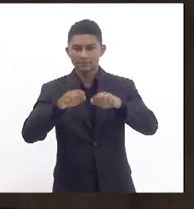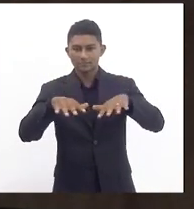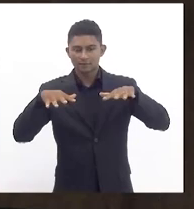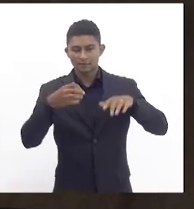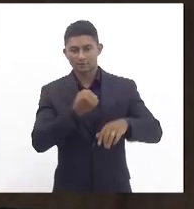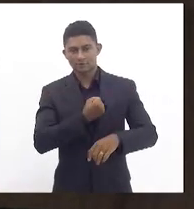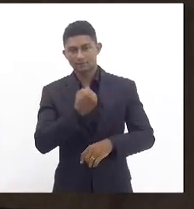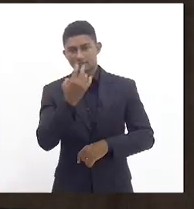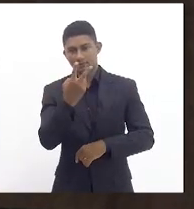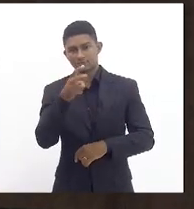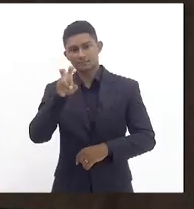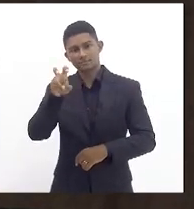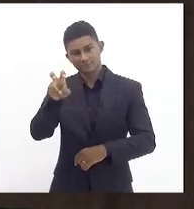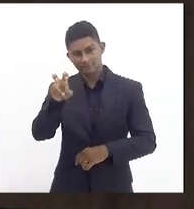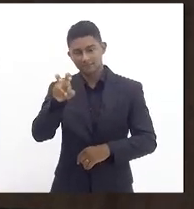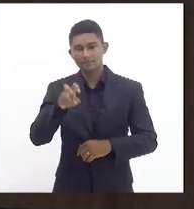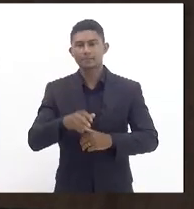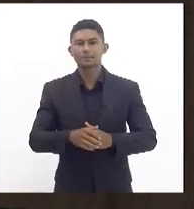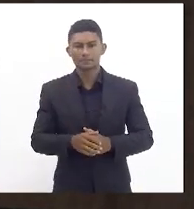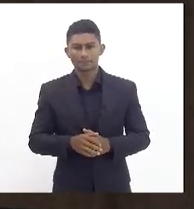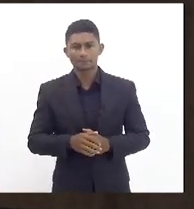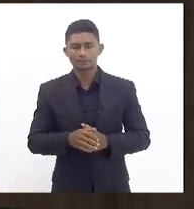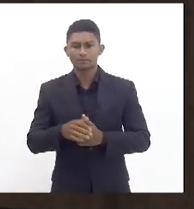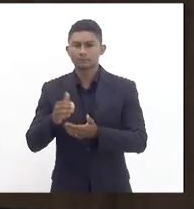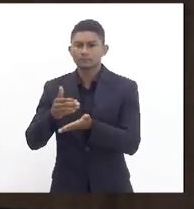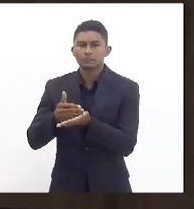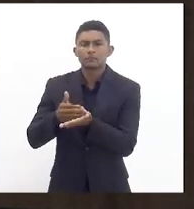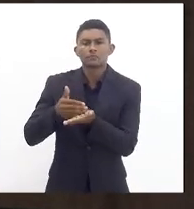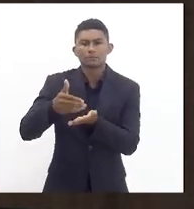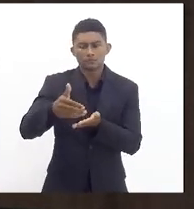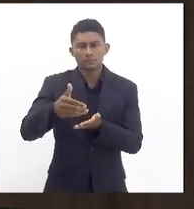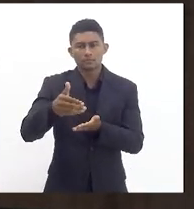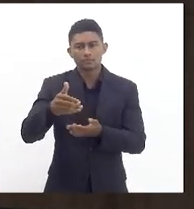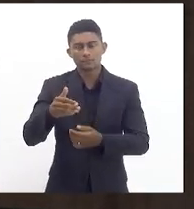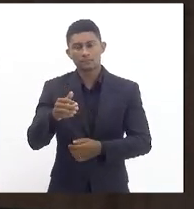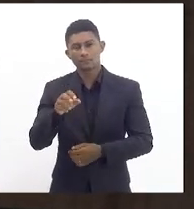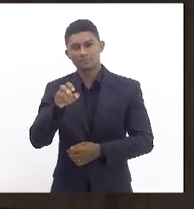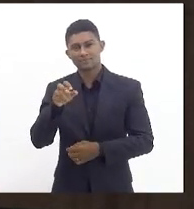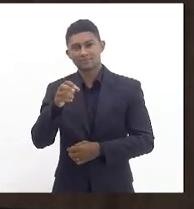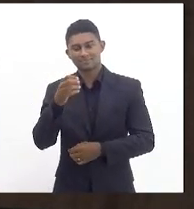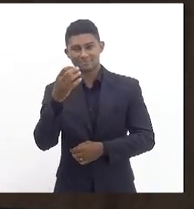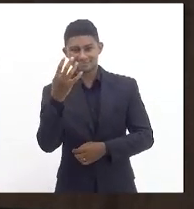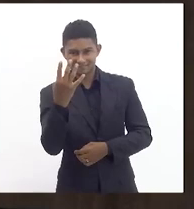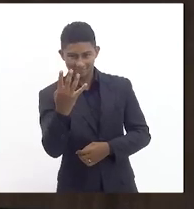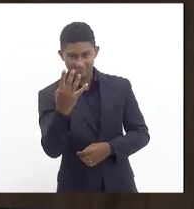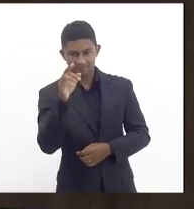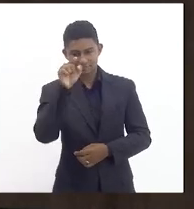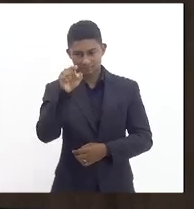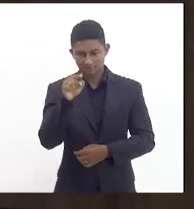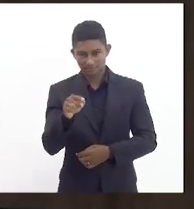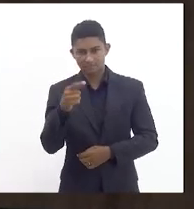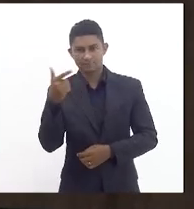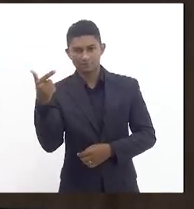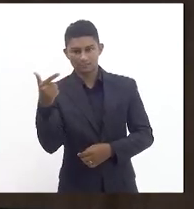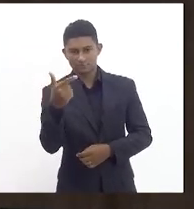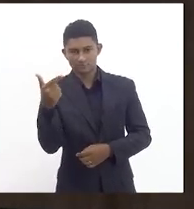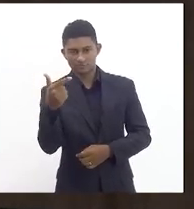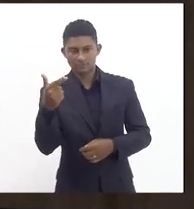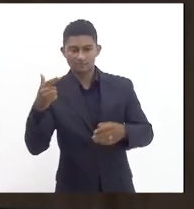45ª sessão extraordinária, que iniciada às 16 horas e 22